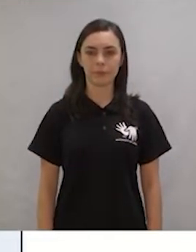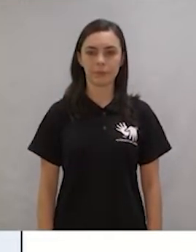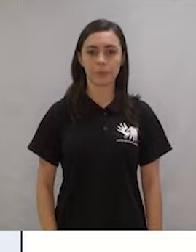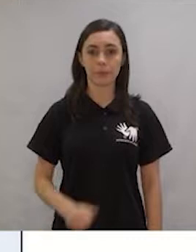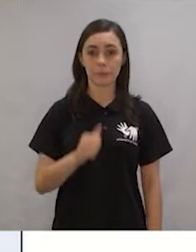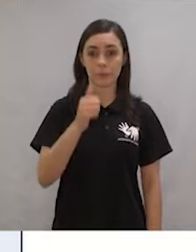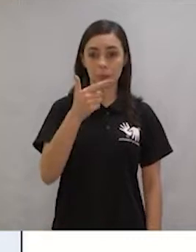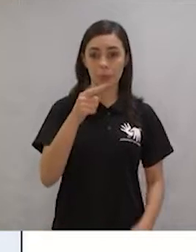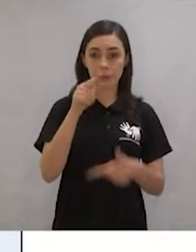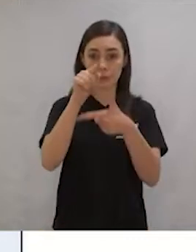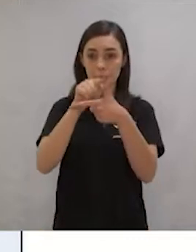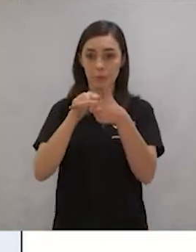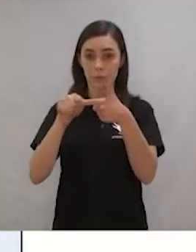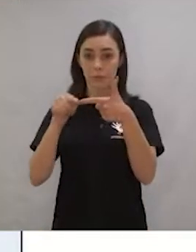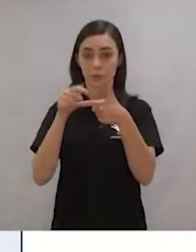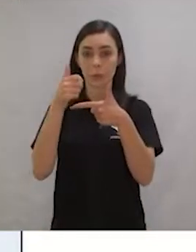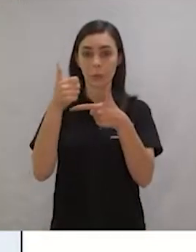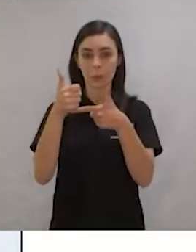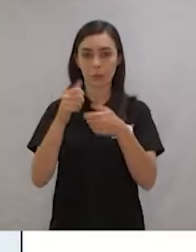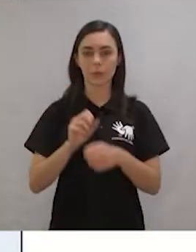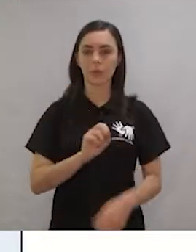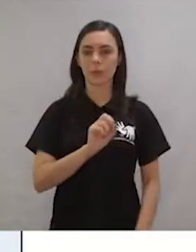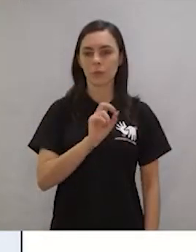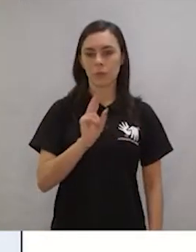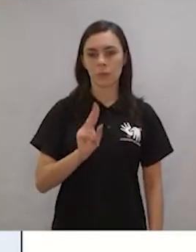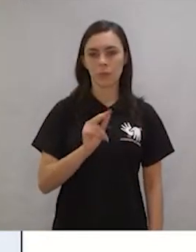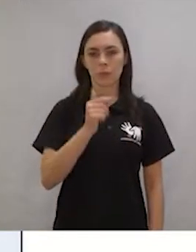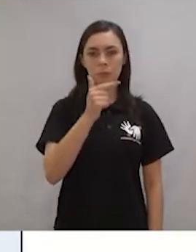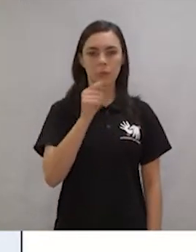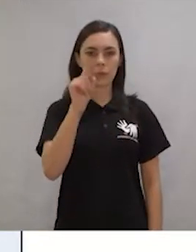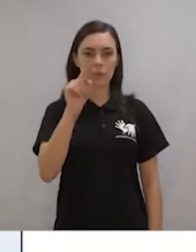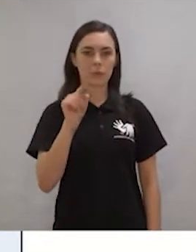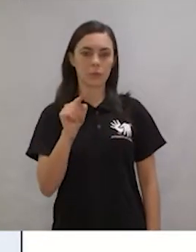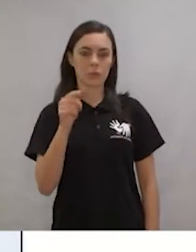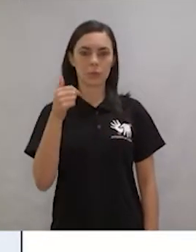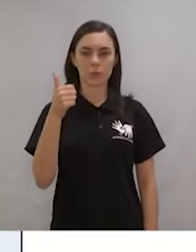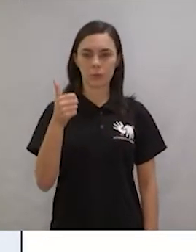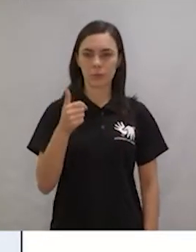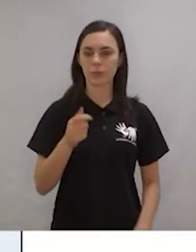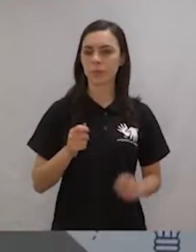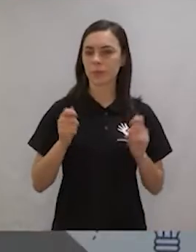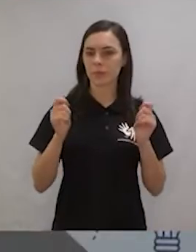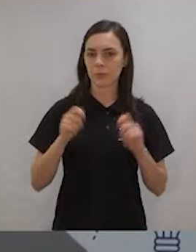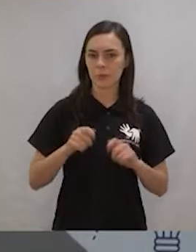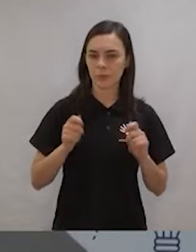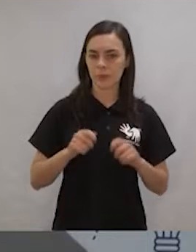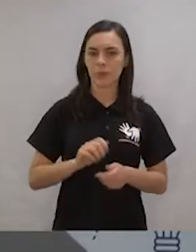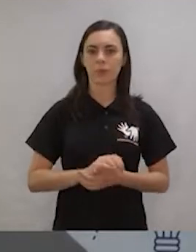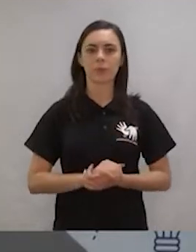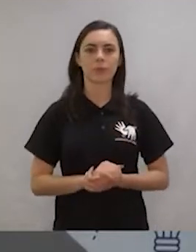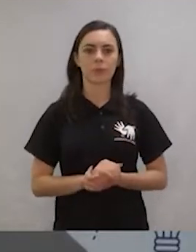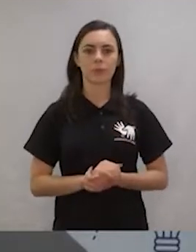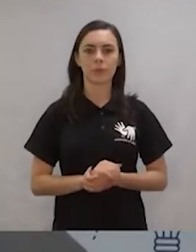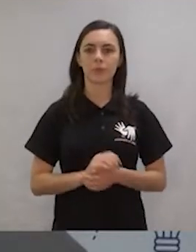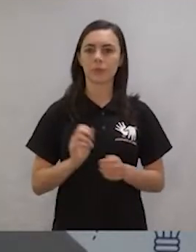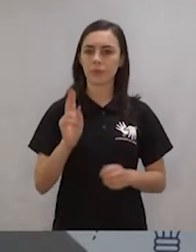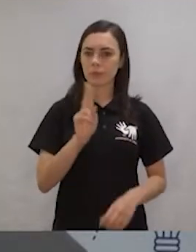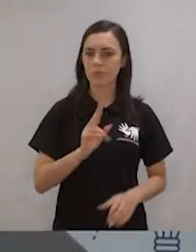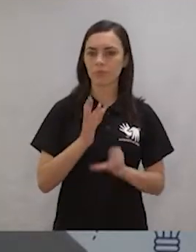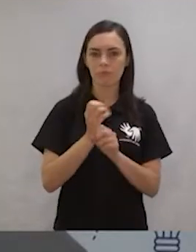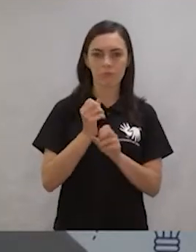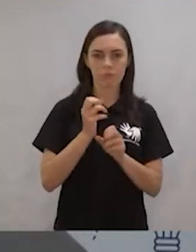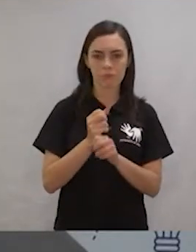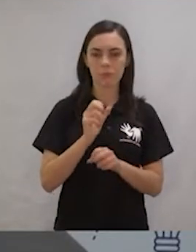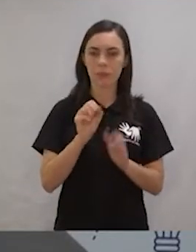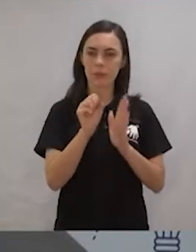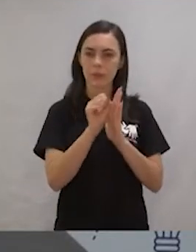2 divididos por 1 ou 2 divididos por 1. A mesma operação com símbolos